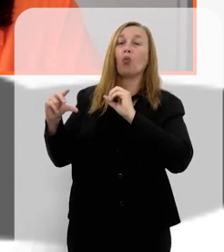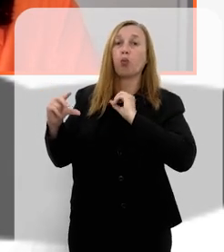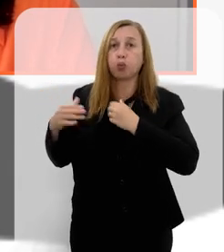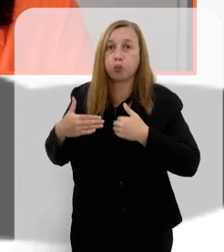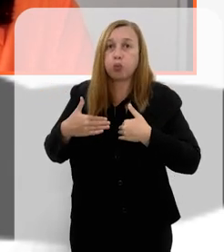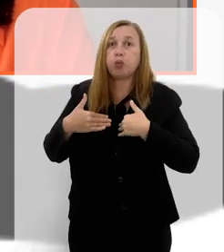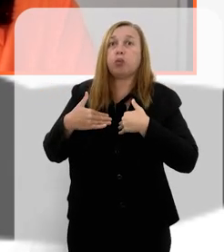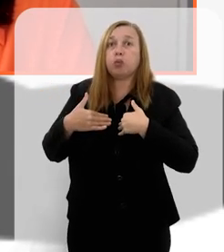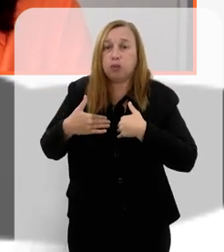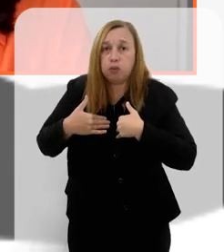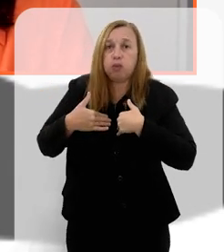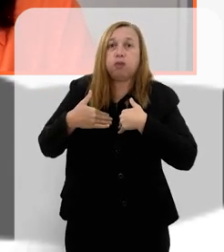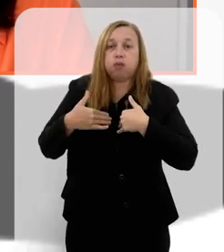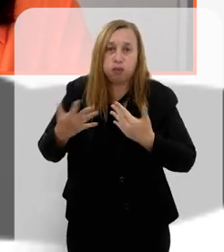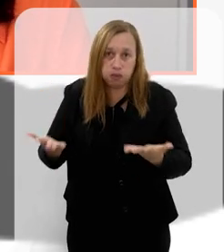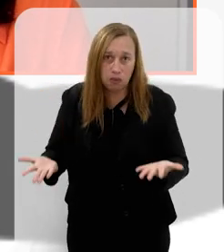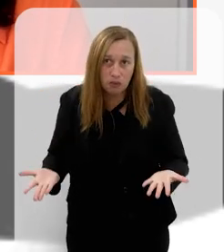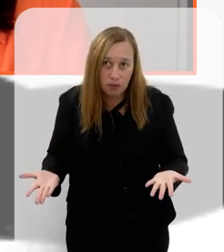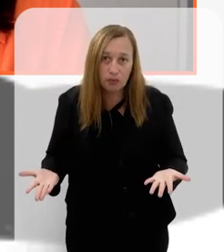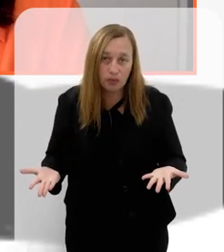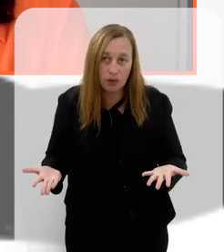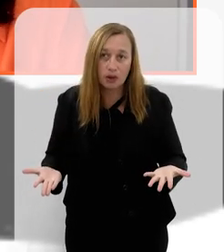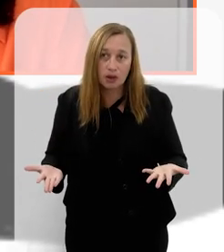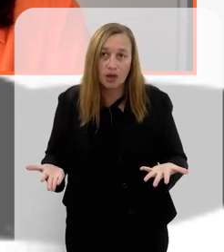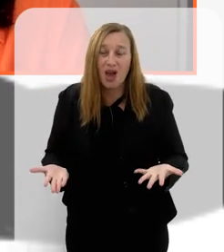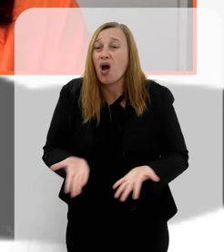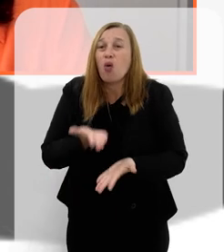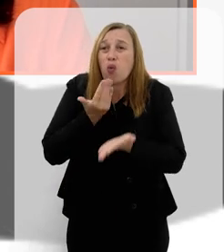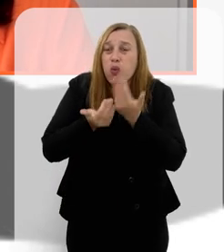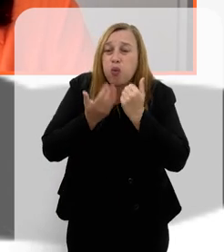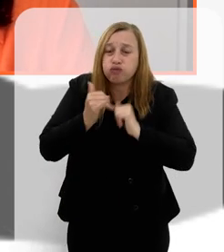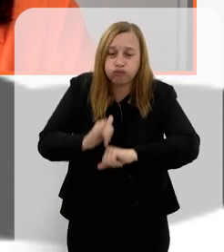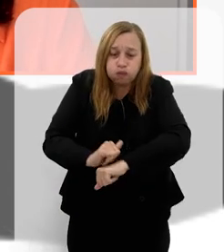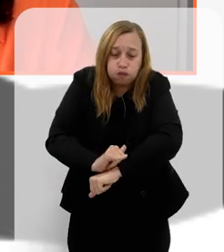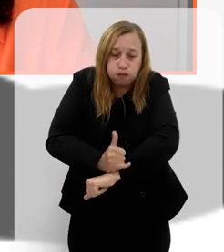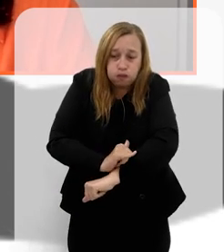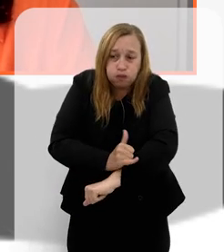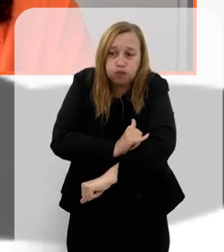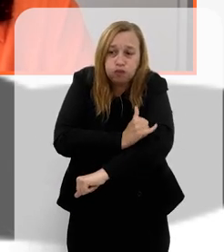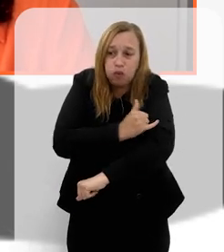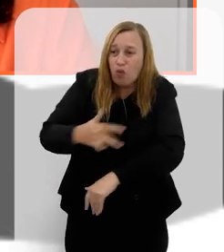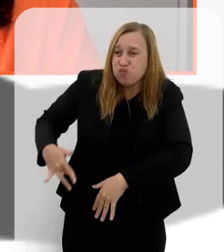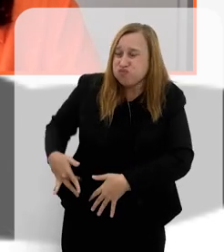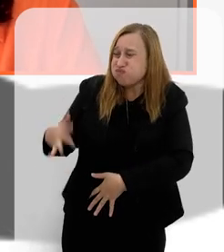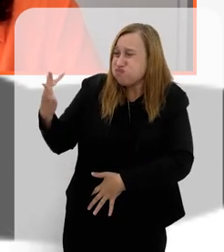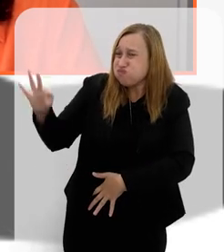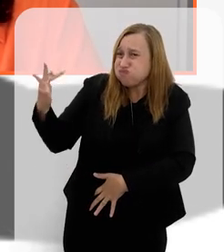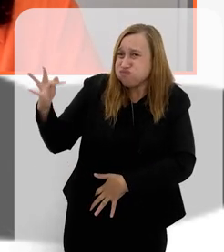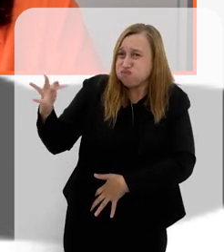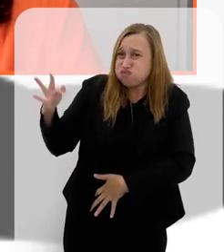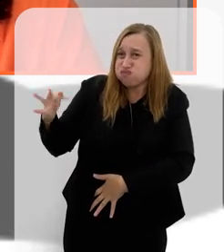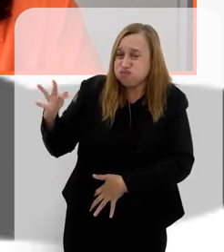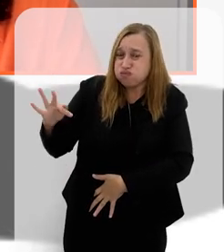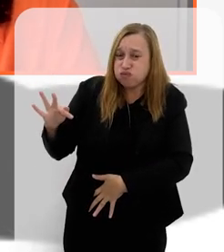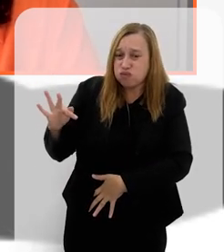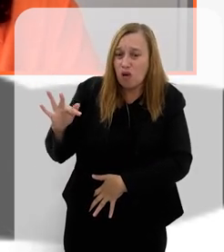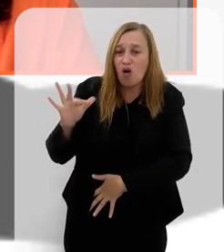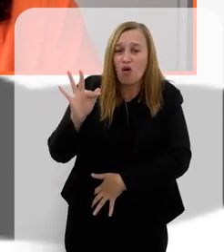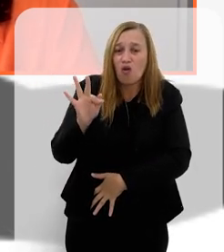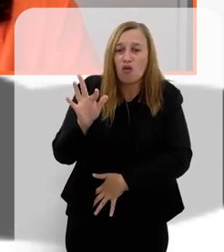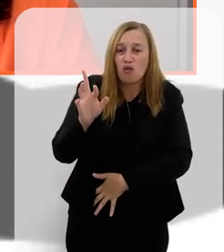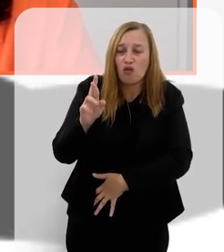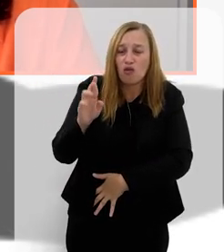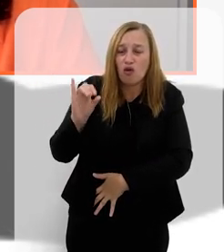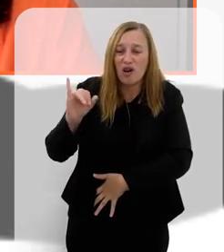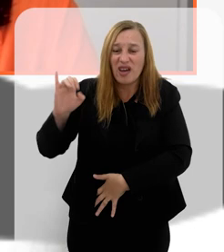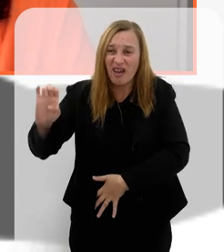porque ele não a comer. está com fome, mas ele é forçado Isso. e aquele alimento vai engordando, vai adoecendo o fígado, ou seja, foie gras